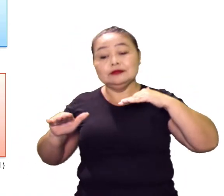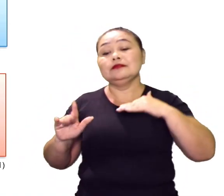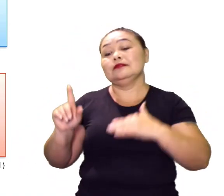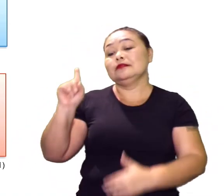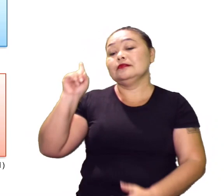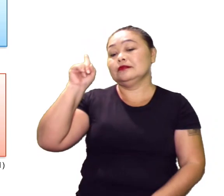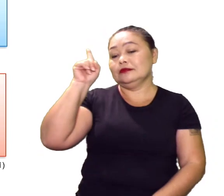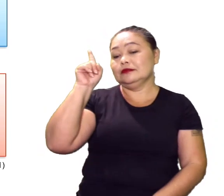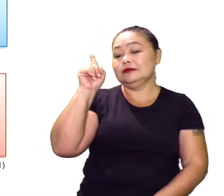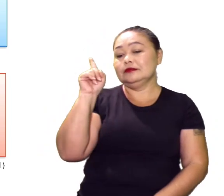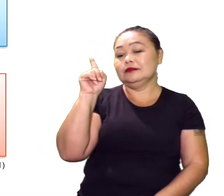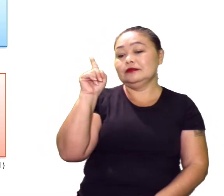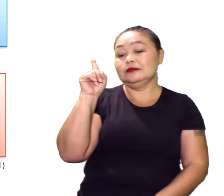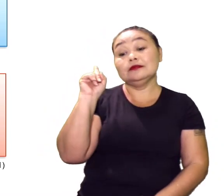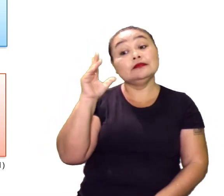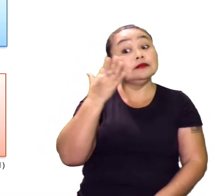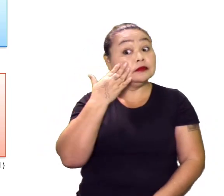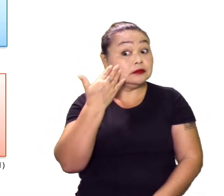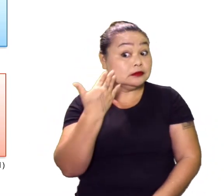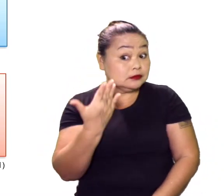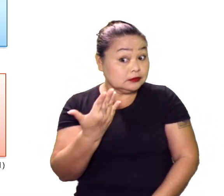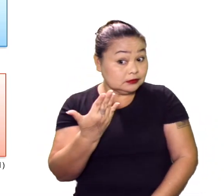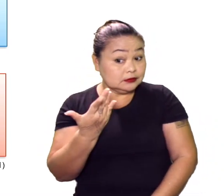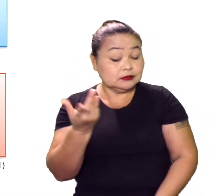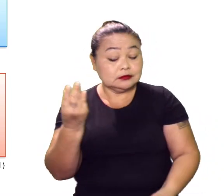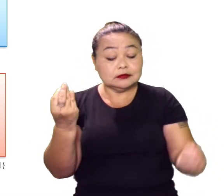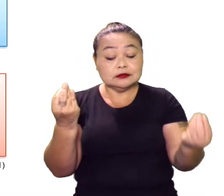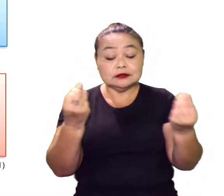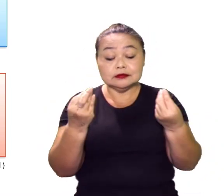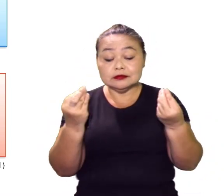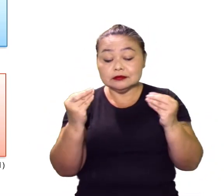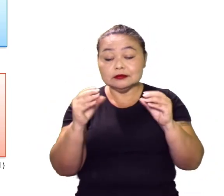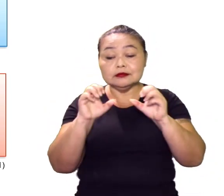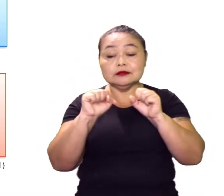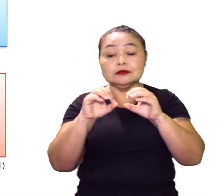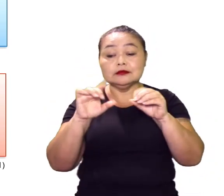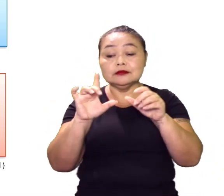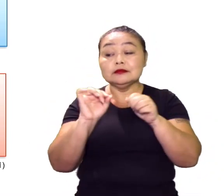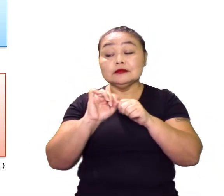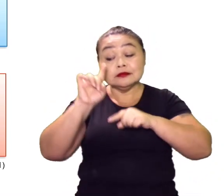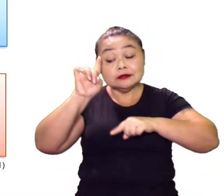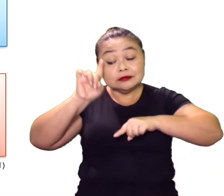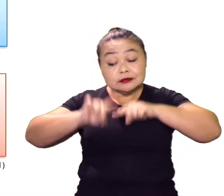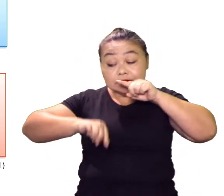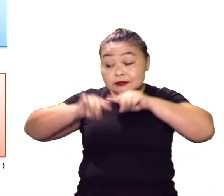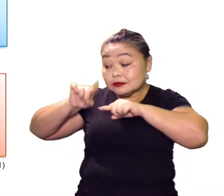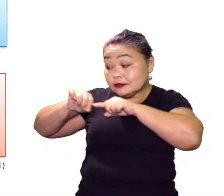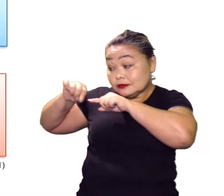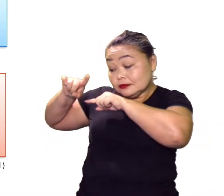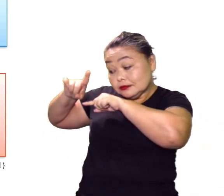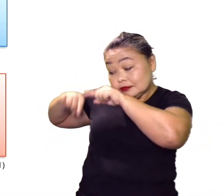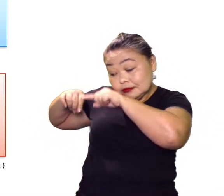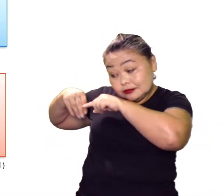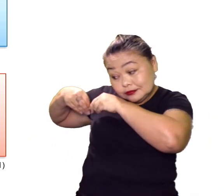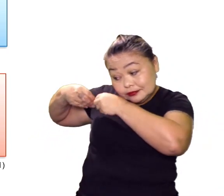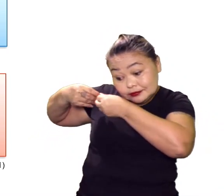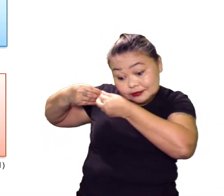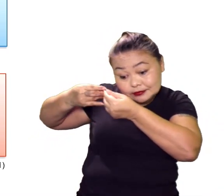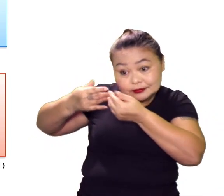e, obviamente, vai formando solos, vai trazendo materiais orgânicos de outros lugares